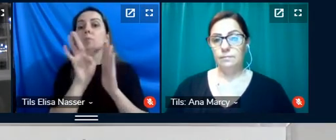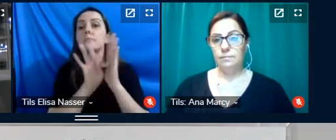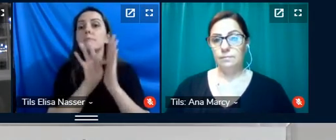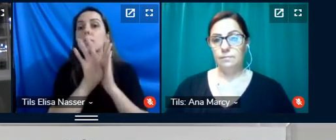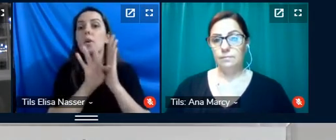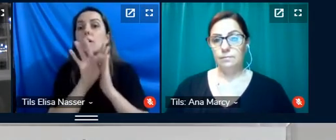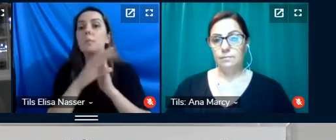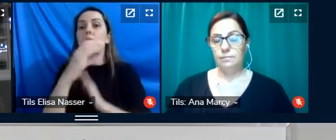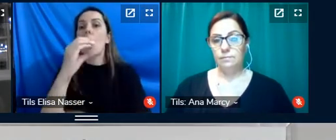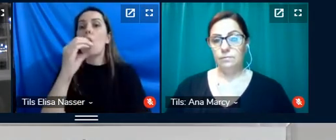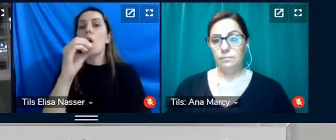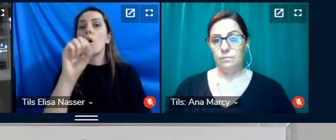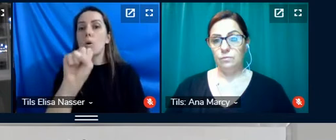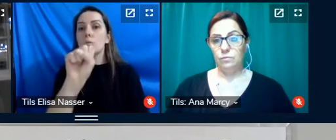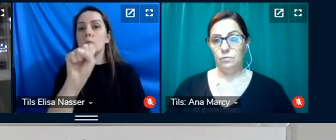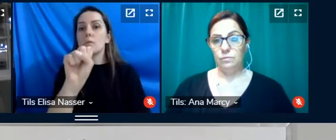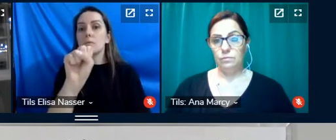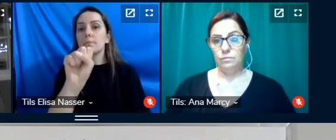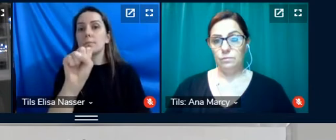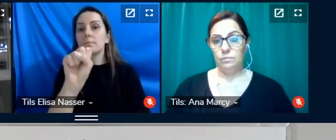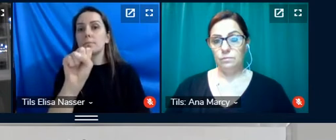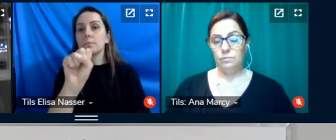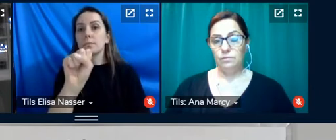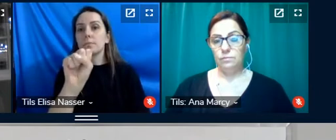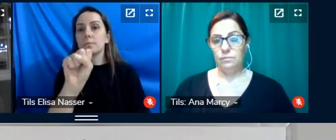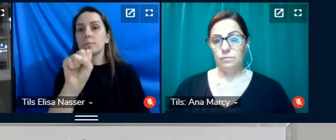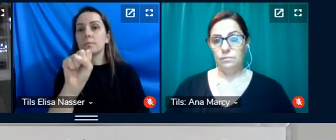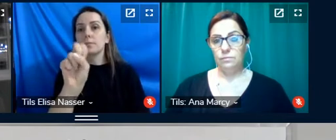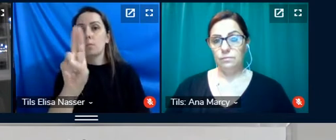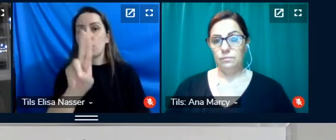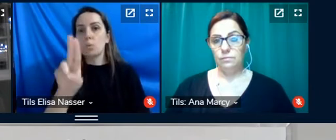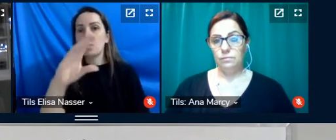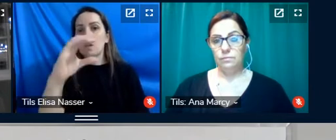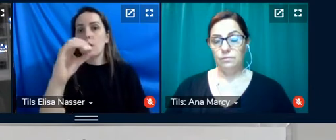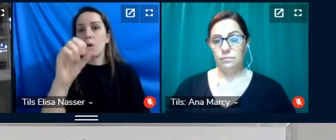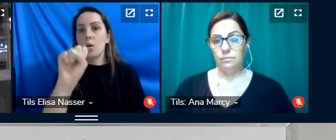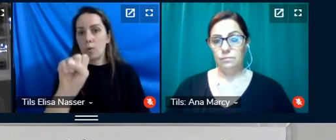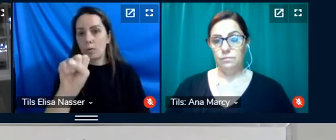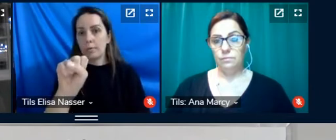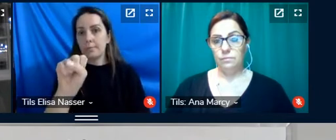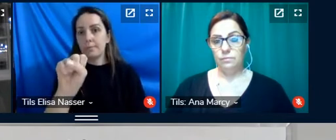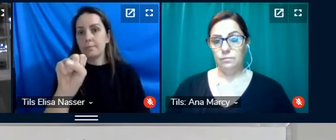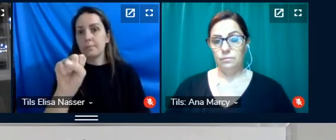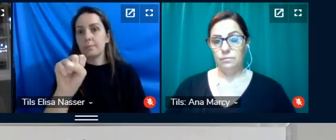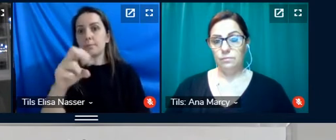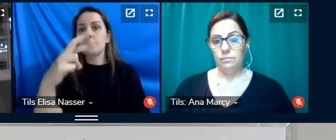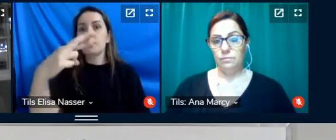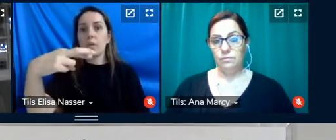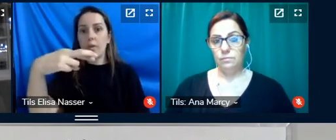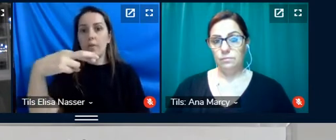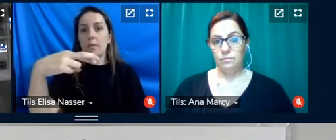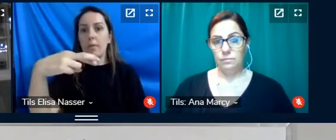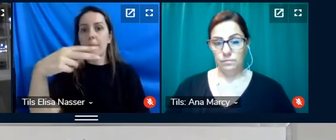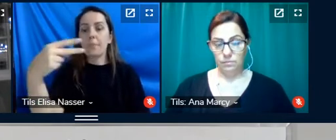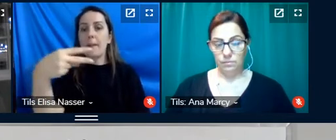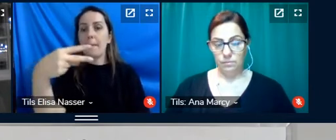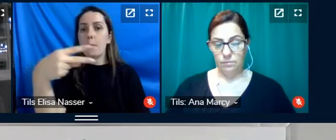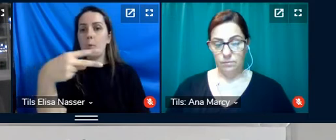cosseno, né? Então, cosseno de alfa é igual,